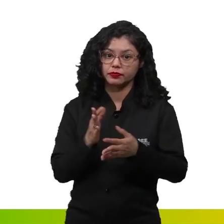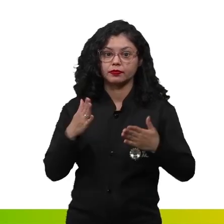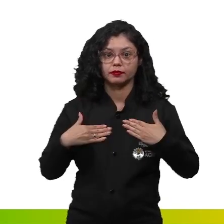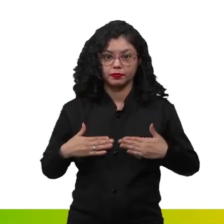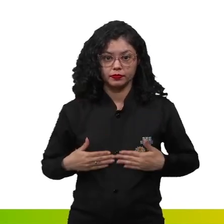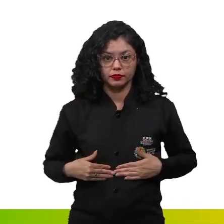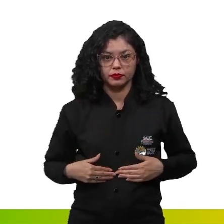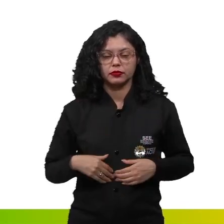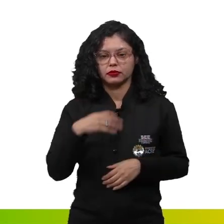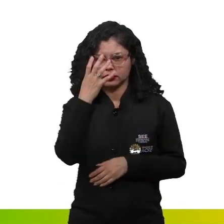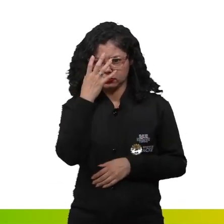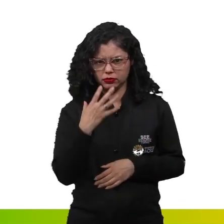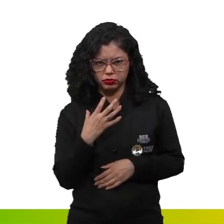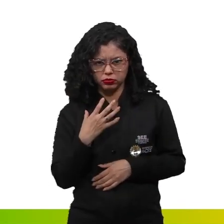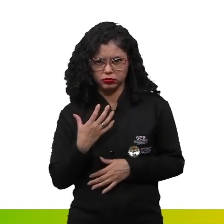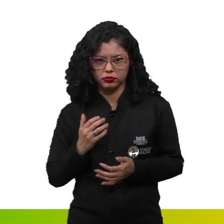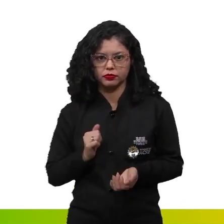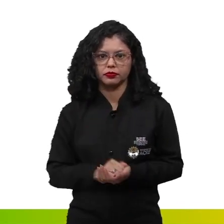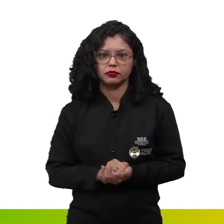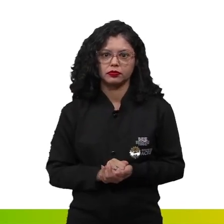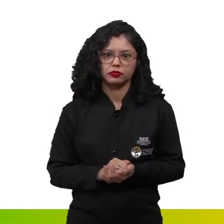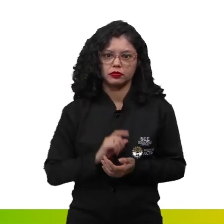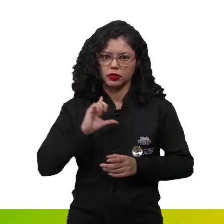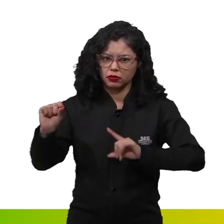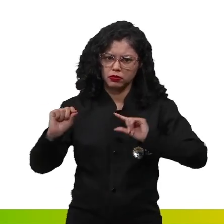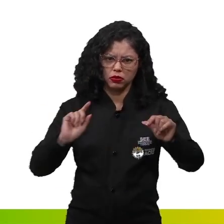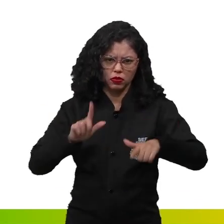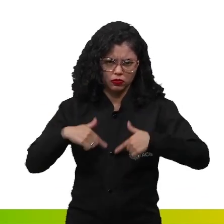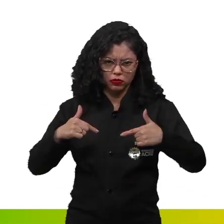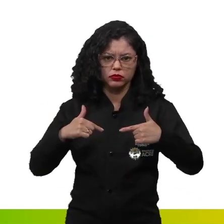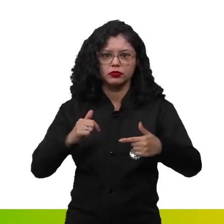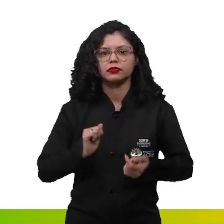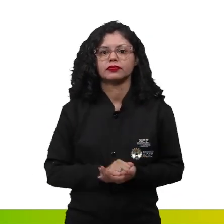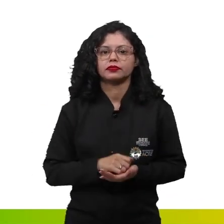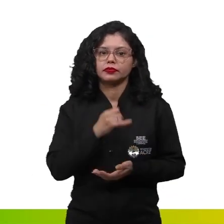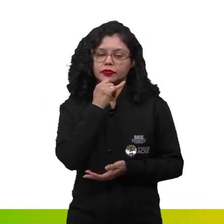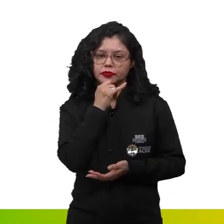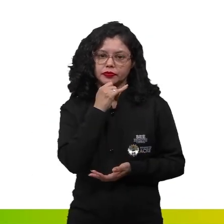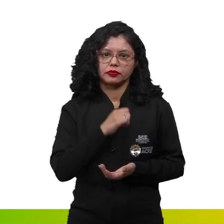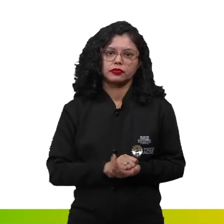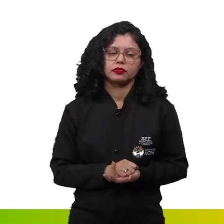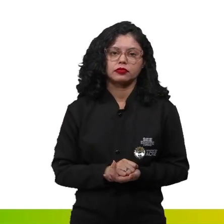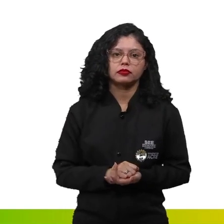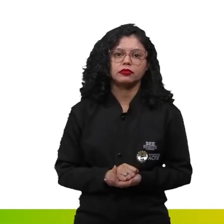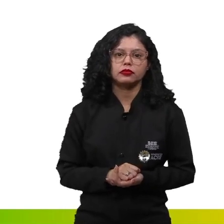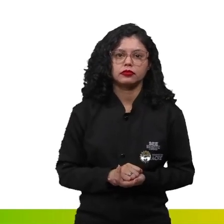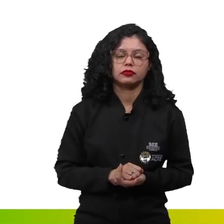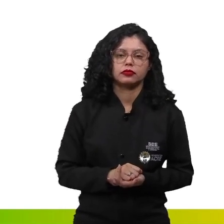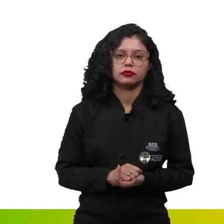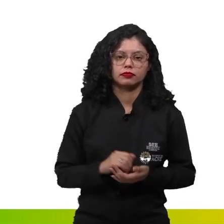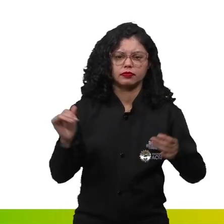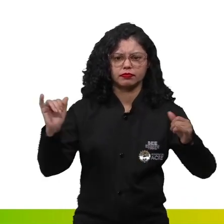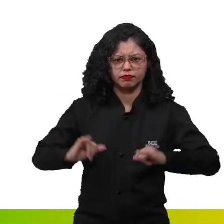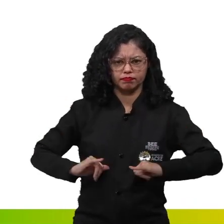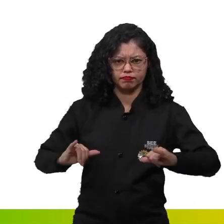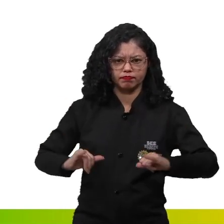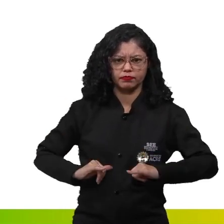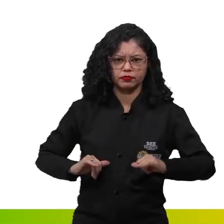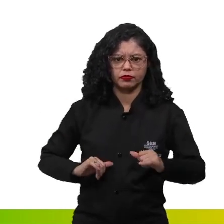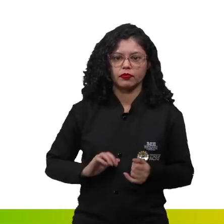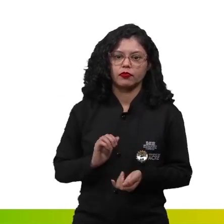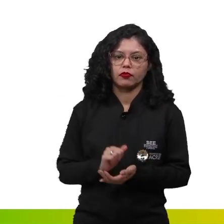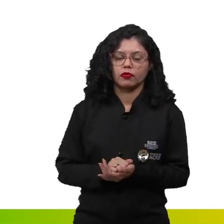organismo para o estresse. É um instinto de fuga ou luta. Por exemplo, uma pessoa que está sofrendo um